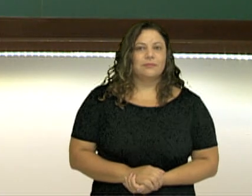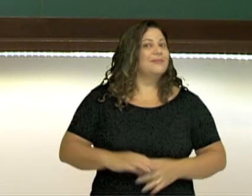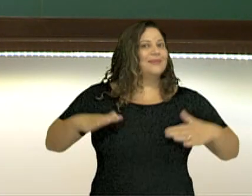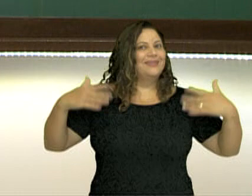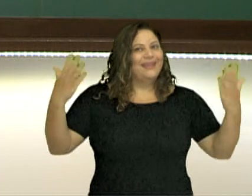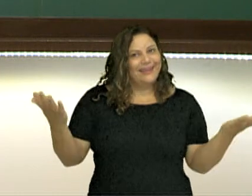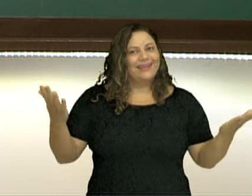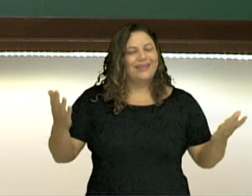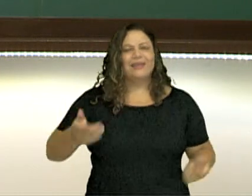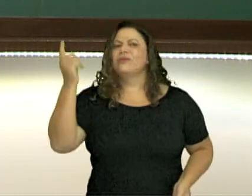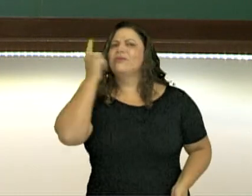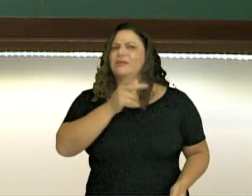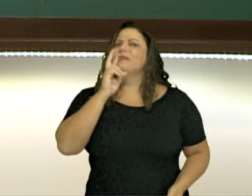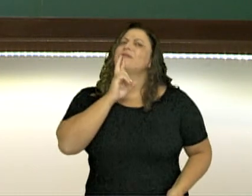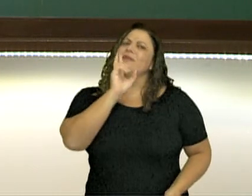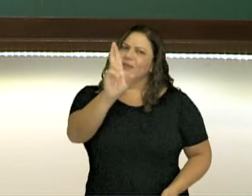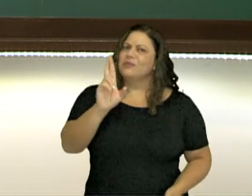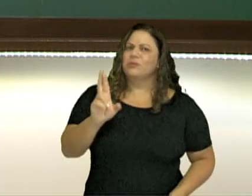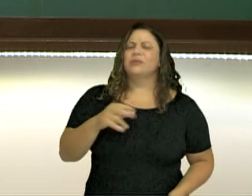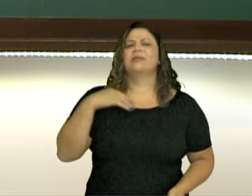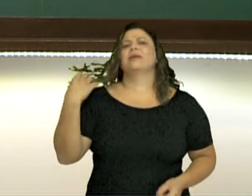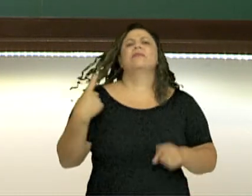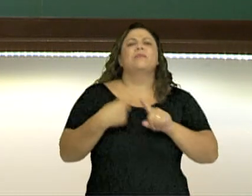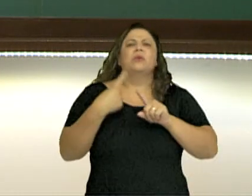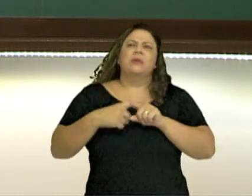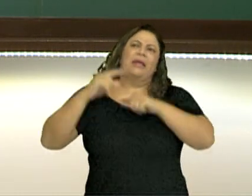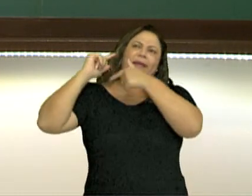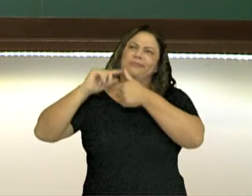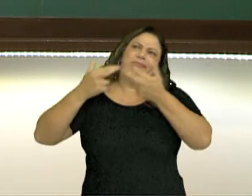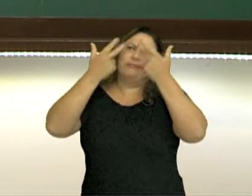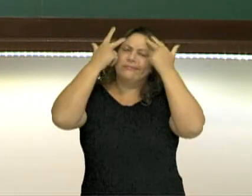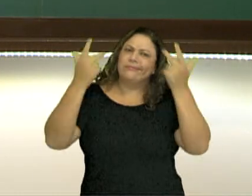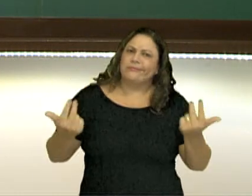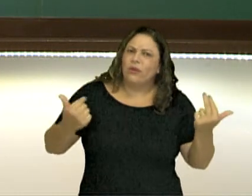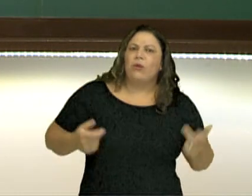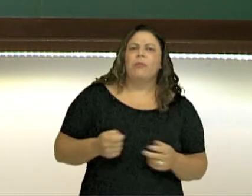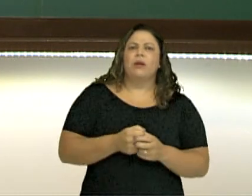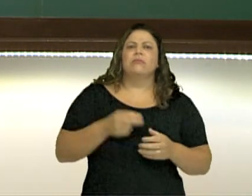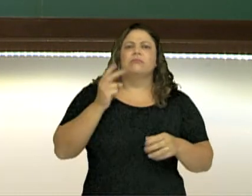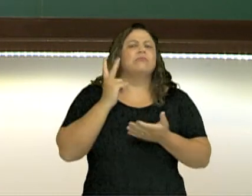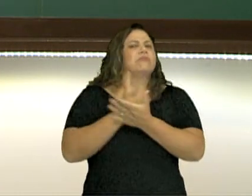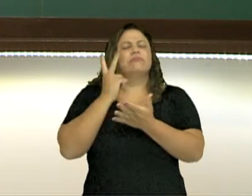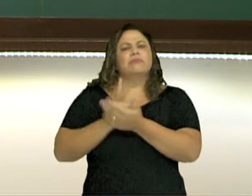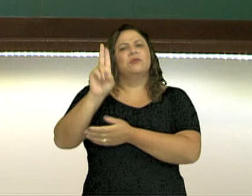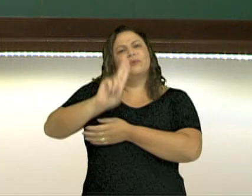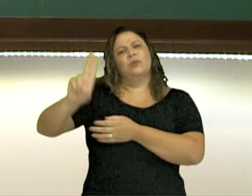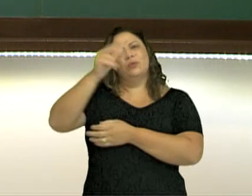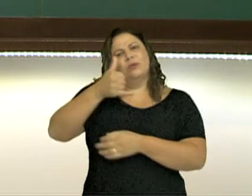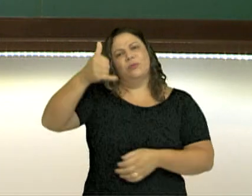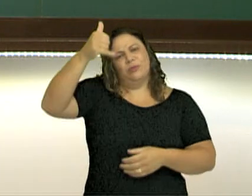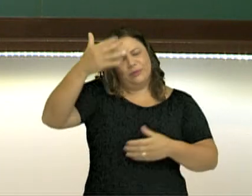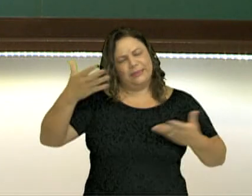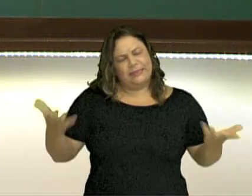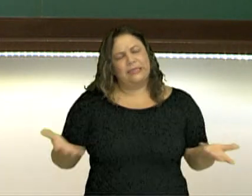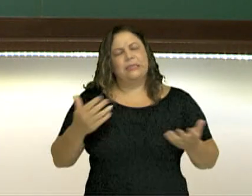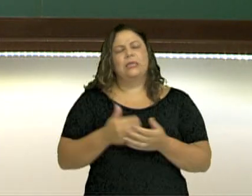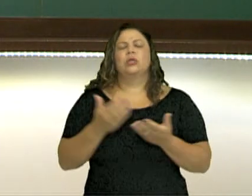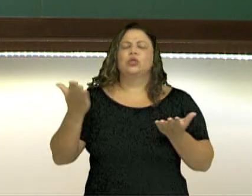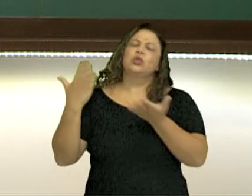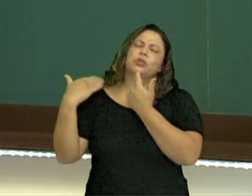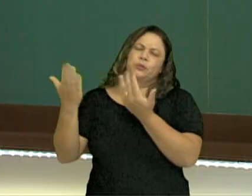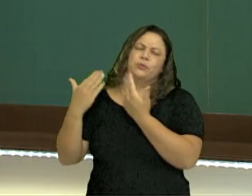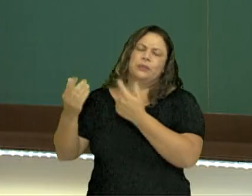E aí, galera, conseguiram resolver? Esse é um caso clássico que a gente sempre vai utilizar, que é o conceito de porcentagem, que a gente já conversou em outros